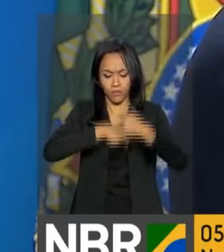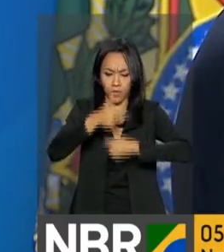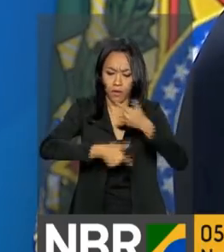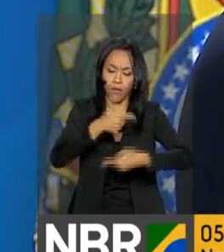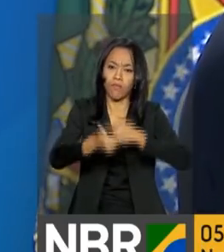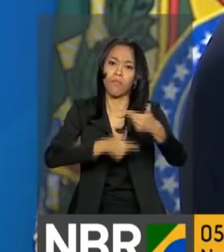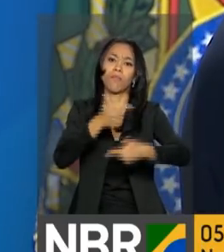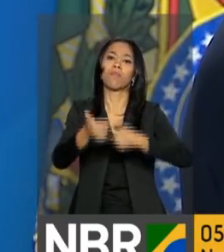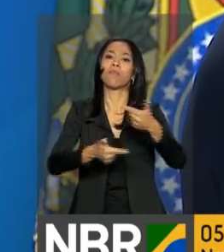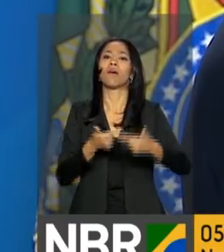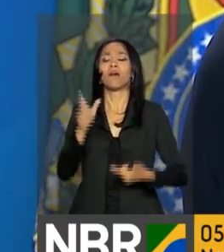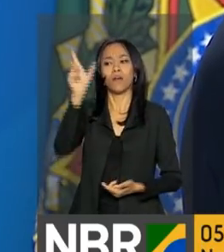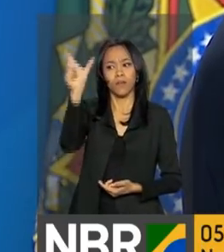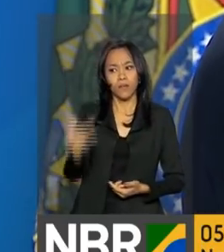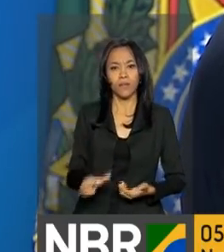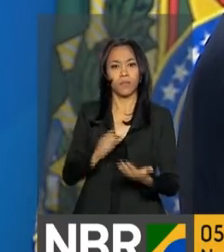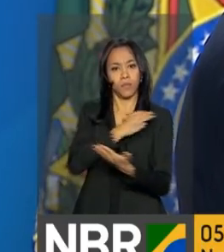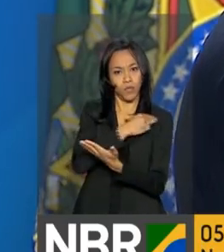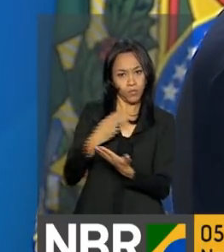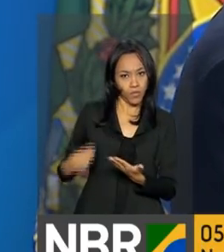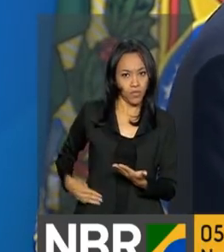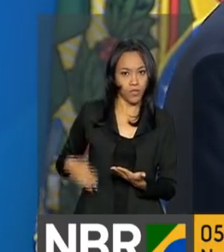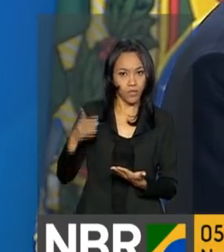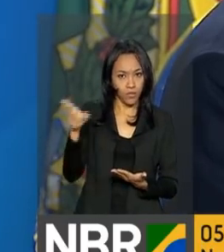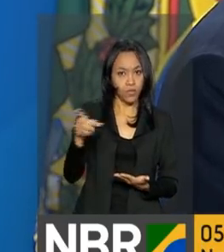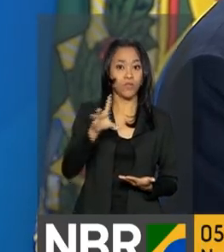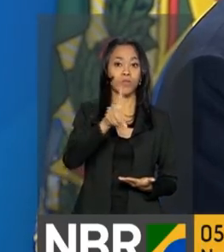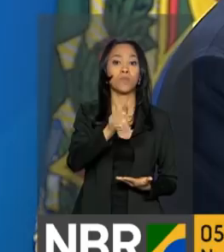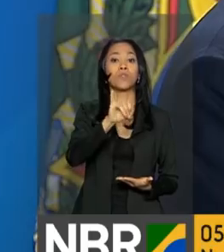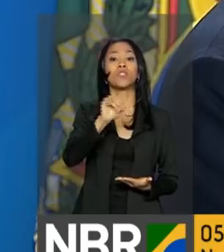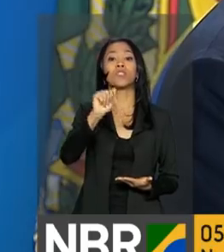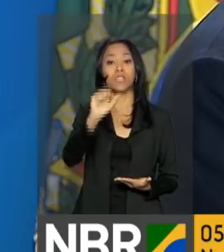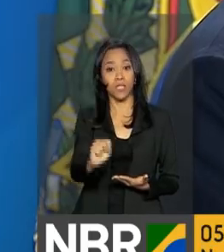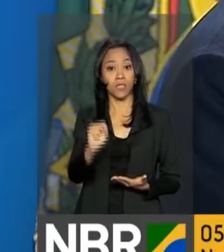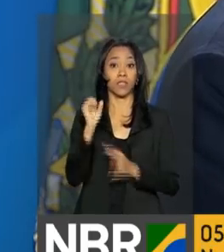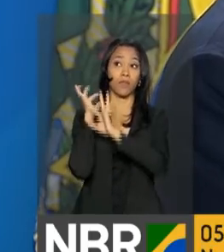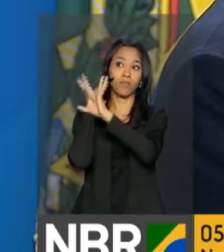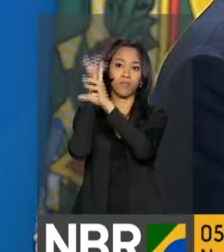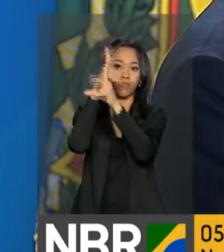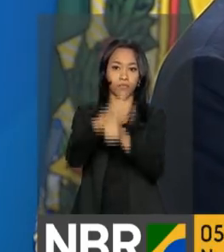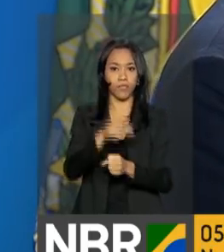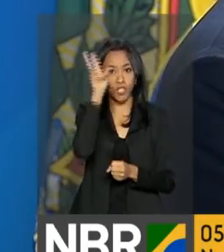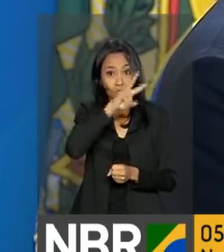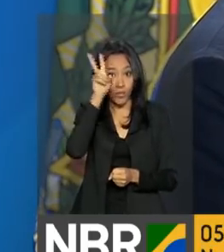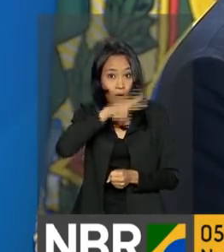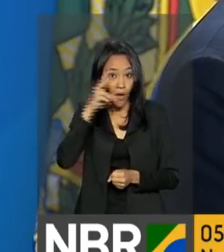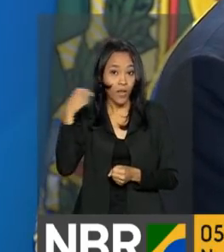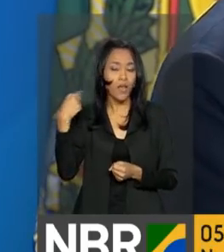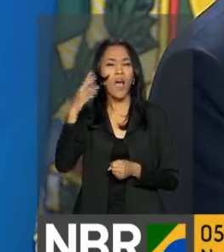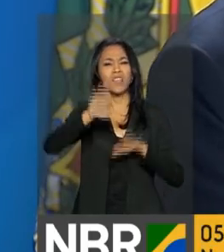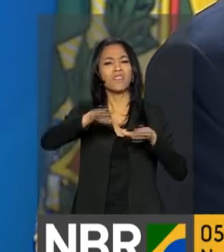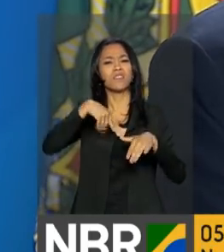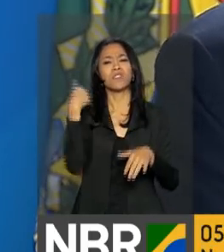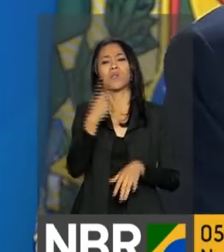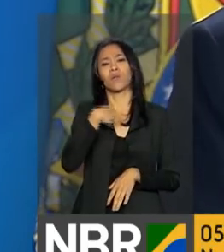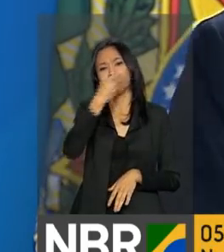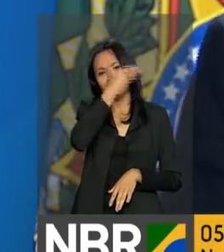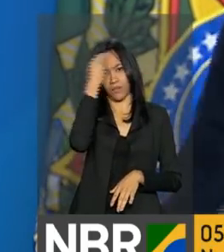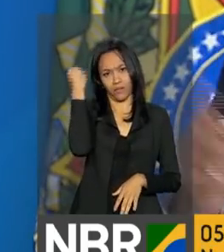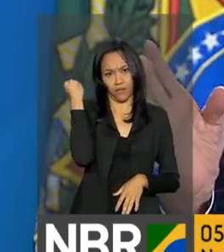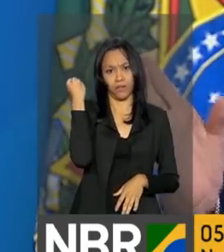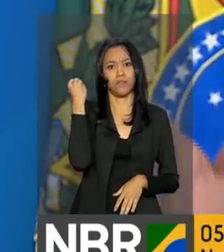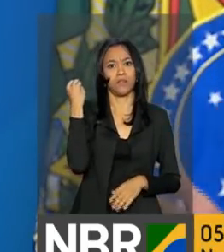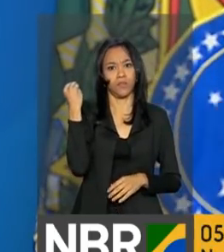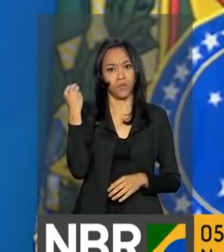relatado pelo ministro dias tóffoli que fez um retrospecto histórico nós costumamos esquecer daqueles que